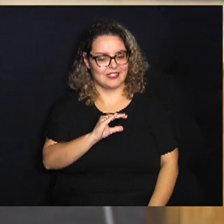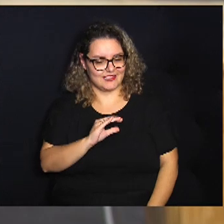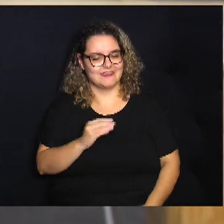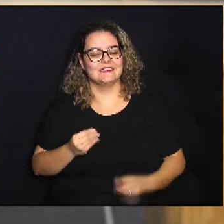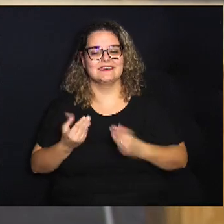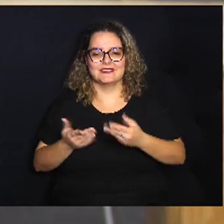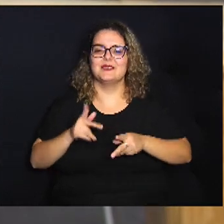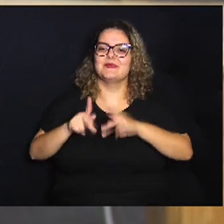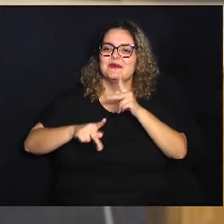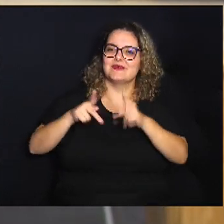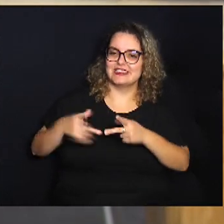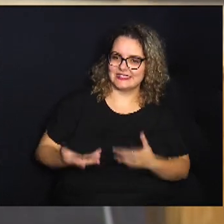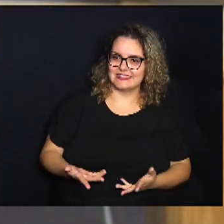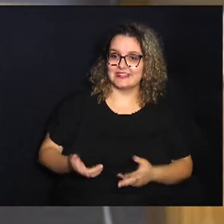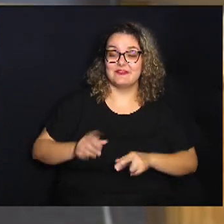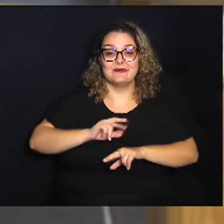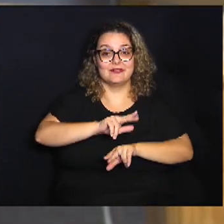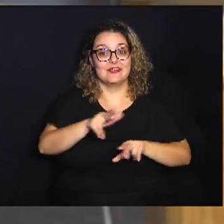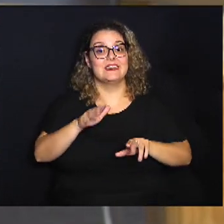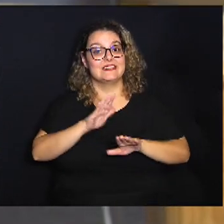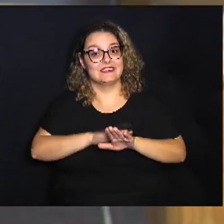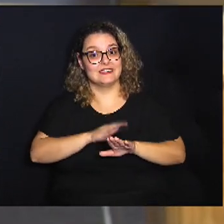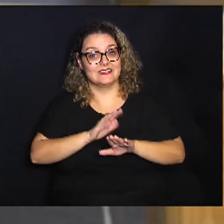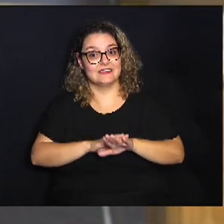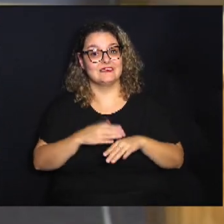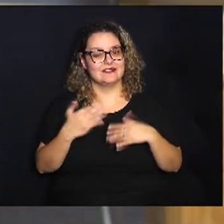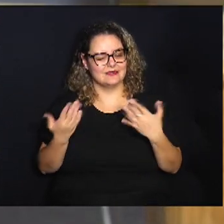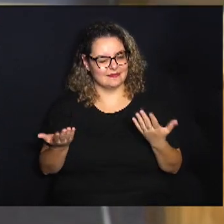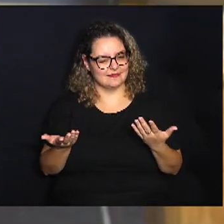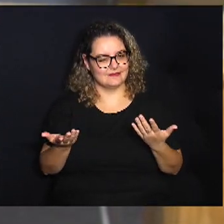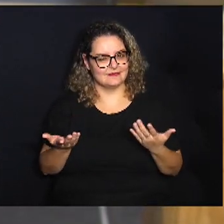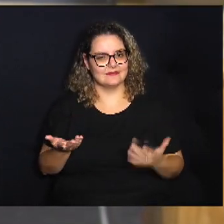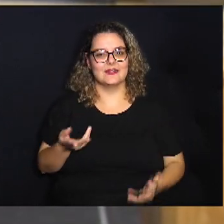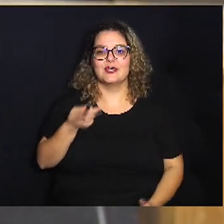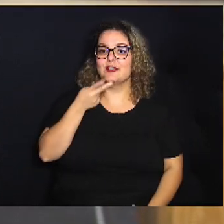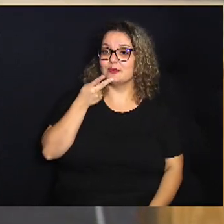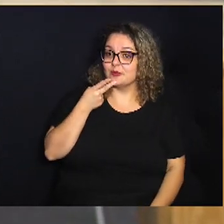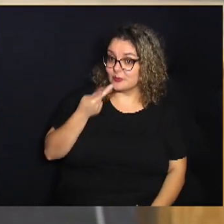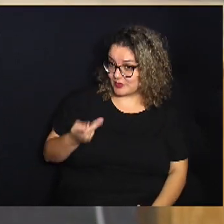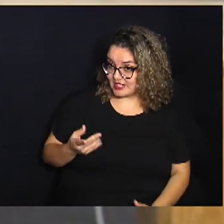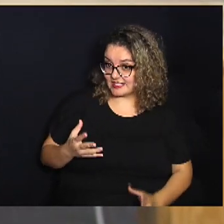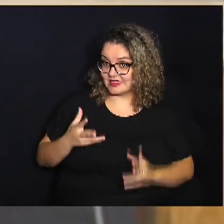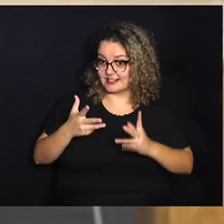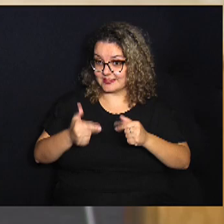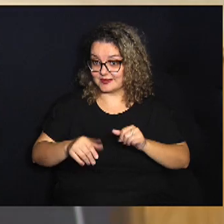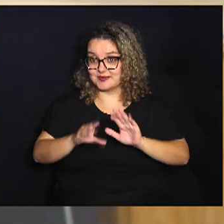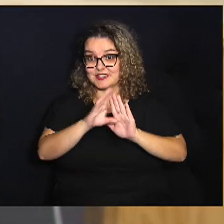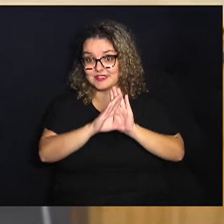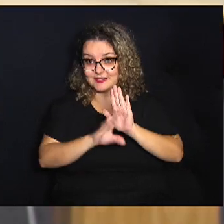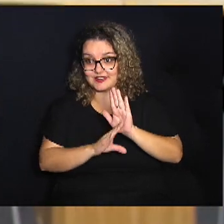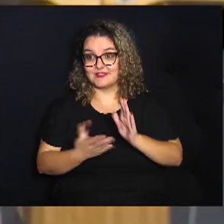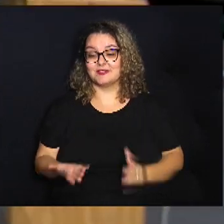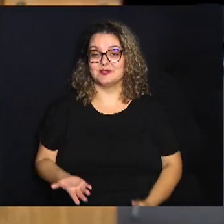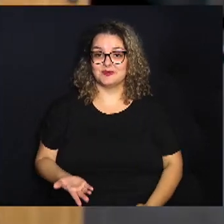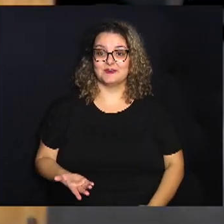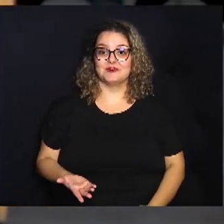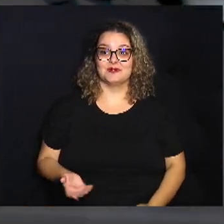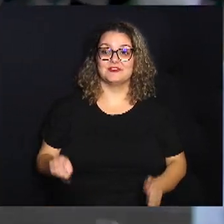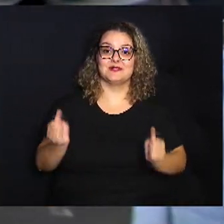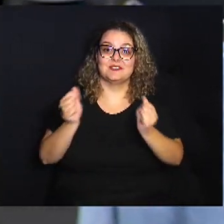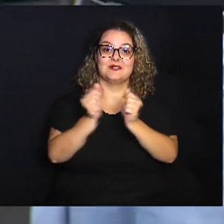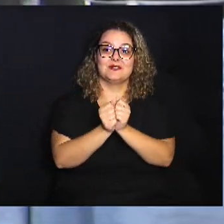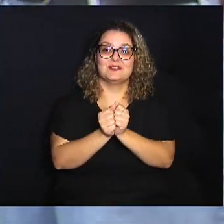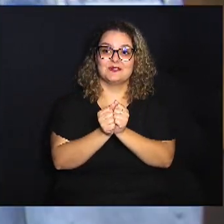para a população várias atividades. E assim, para falar mais sobre toda essa programação, eu estou